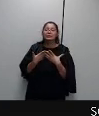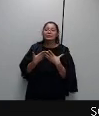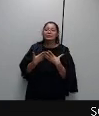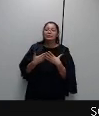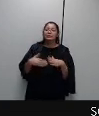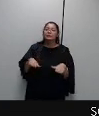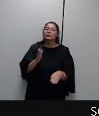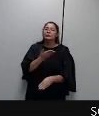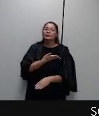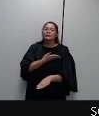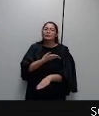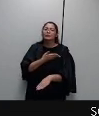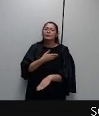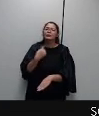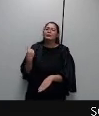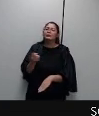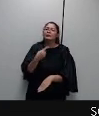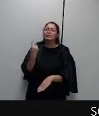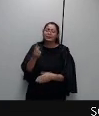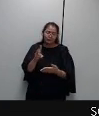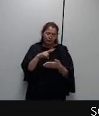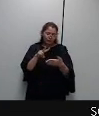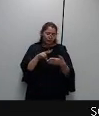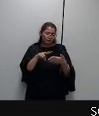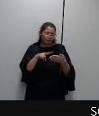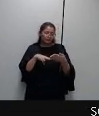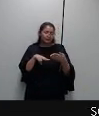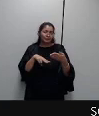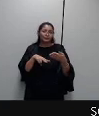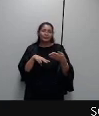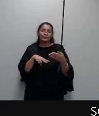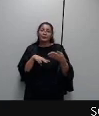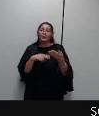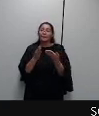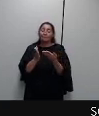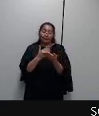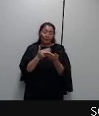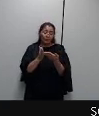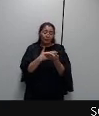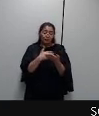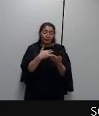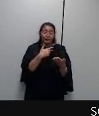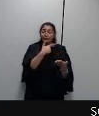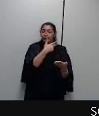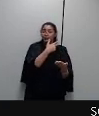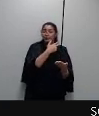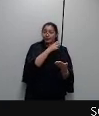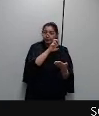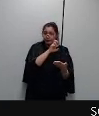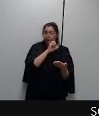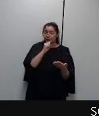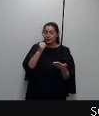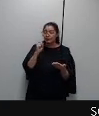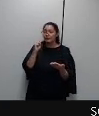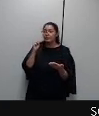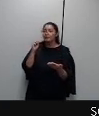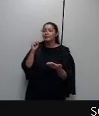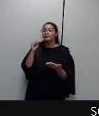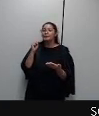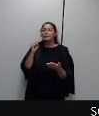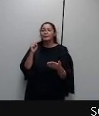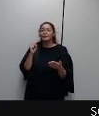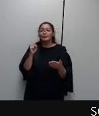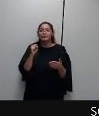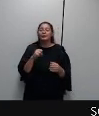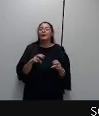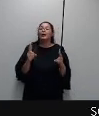quiserem examinar o acordo na folha a folha 58 do salto Olha que o tribunal da cidade da 5ª Região diz